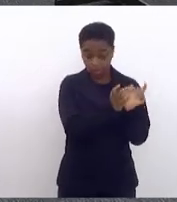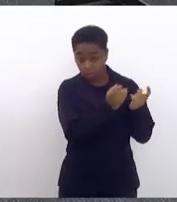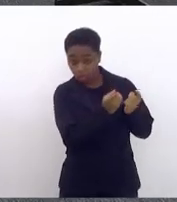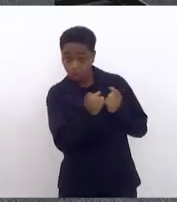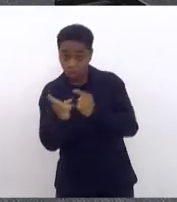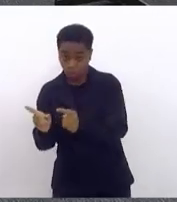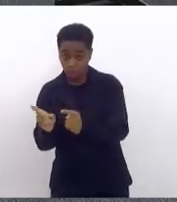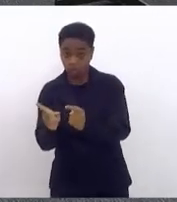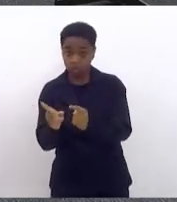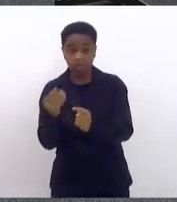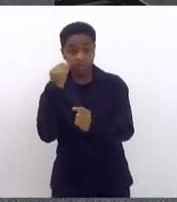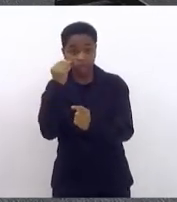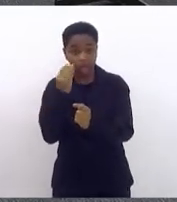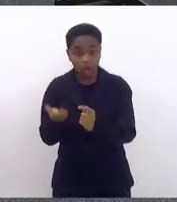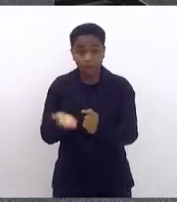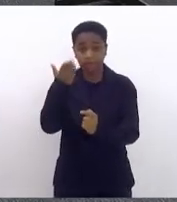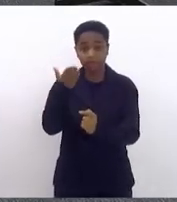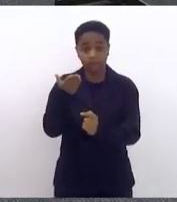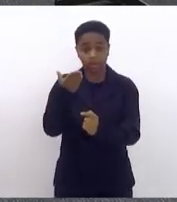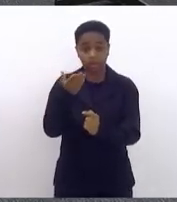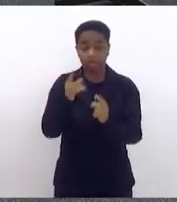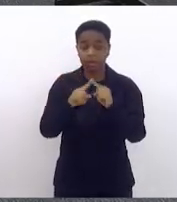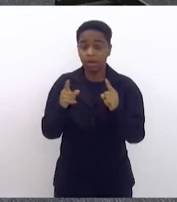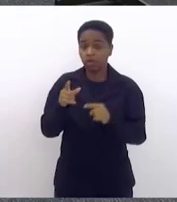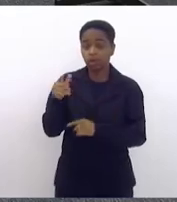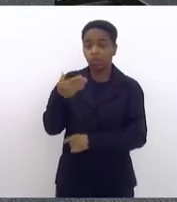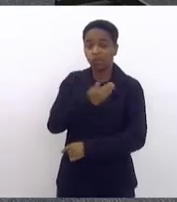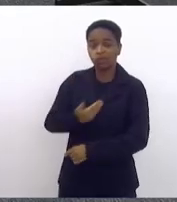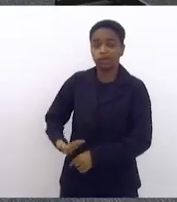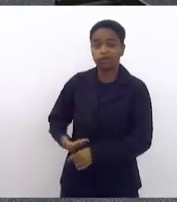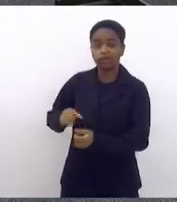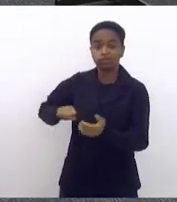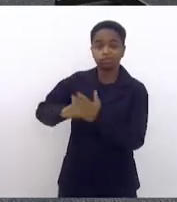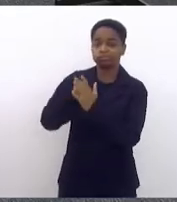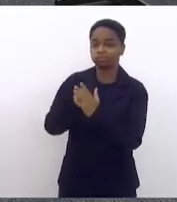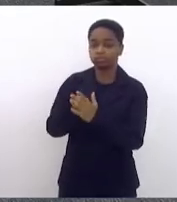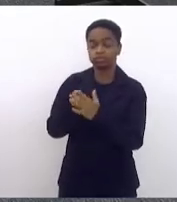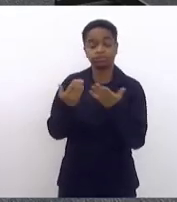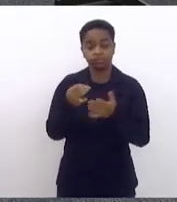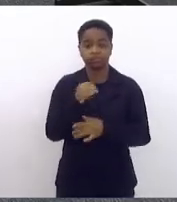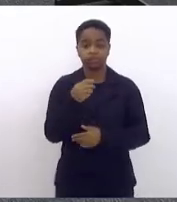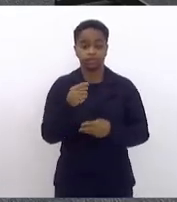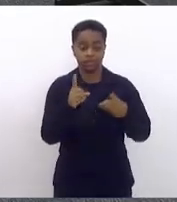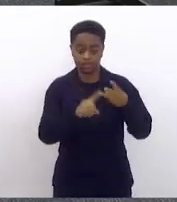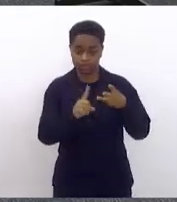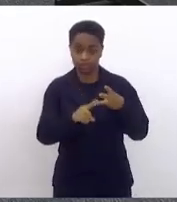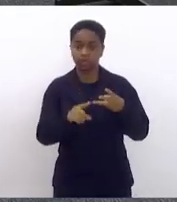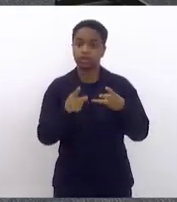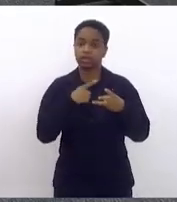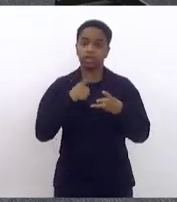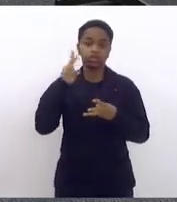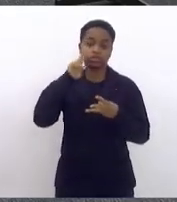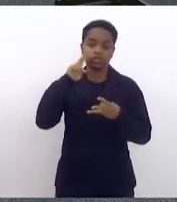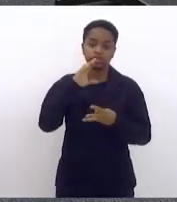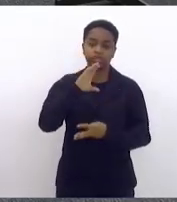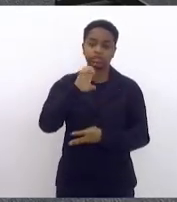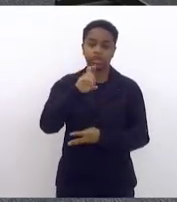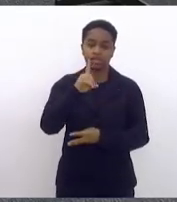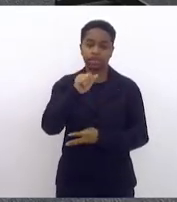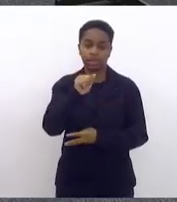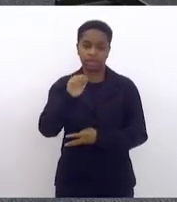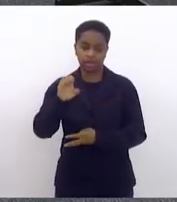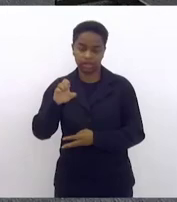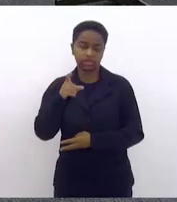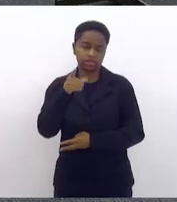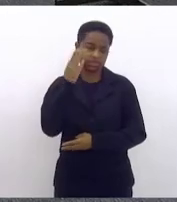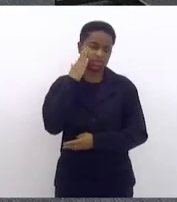arrecadação, mas que o governo bloqueia. Terceiro, houve aquela história da SEDAI, uns 12 ou 13 bi, Vossa Excelência tem os